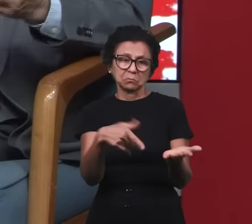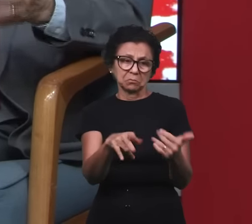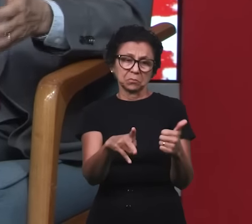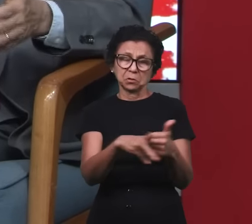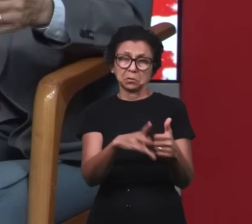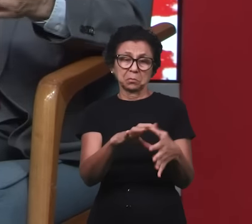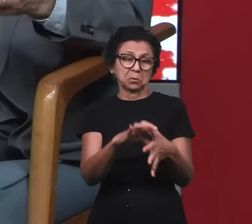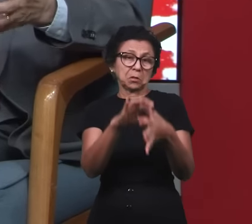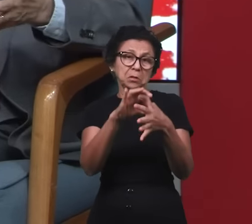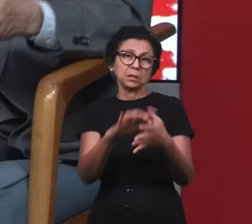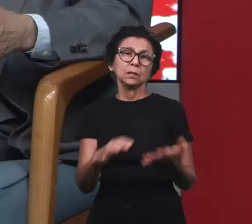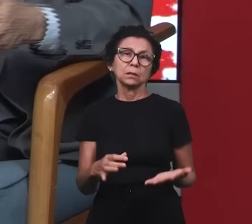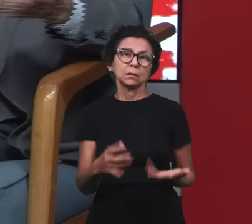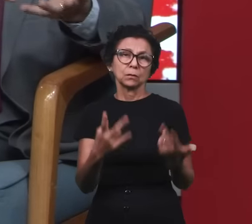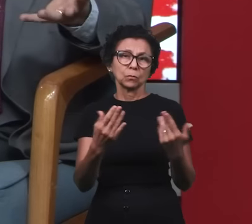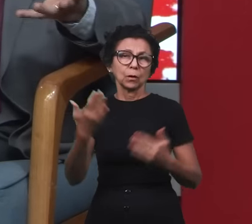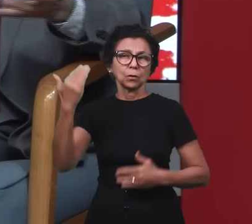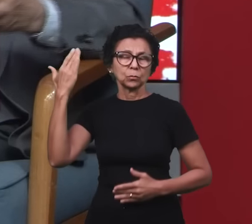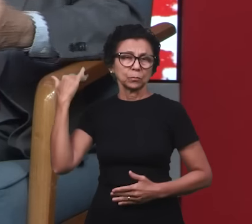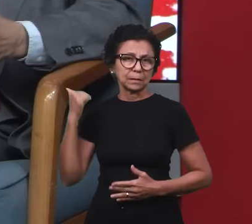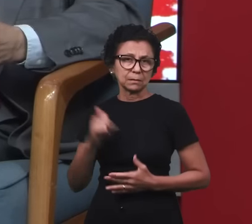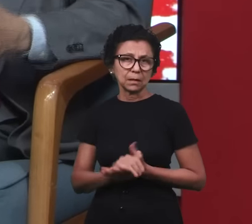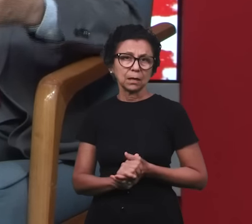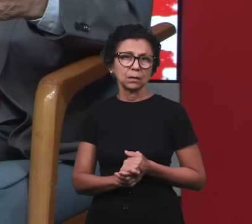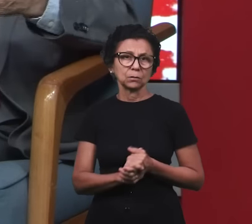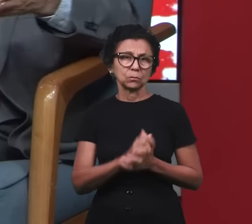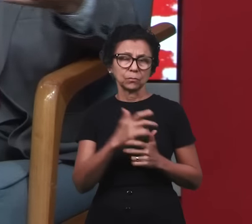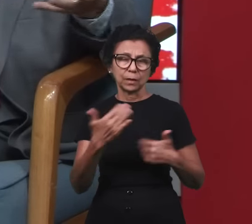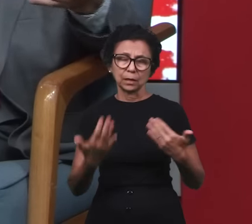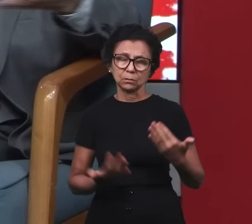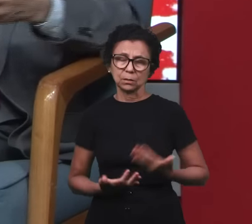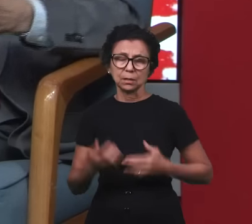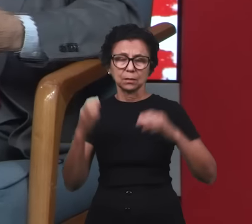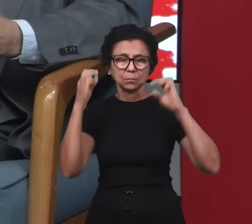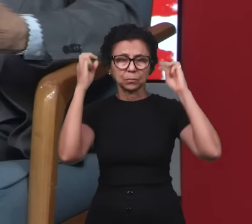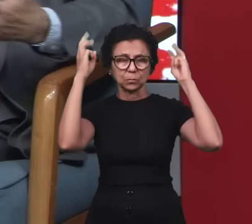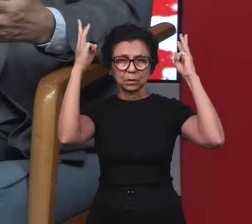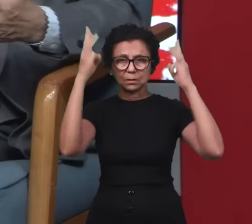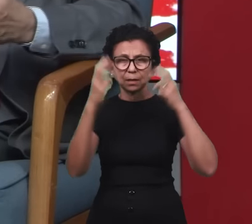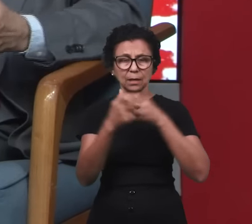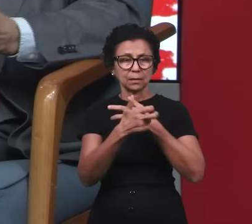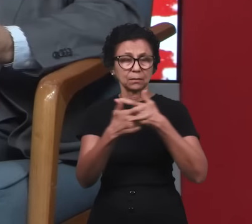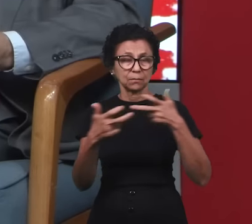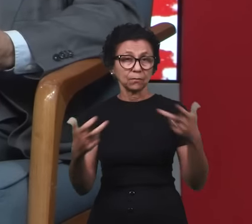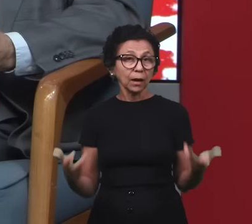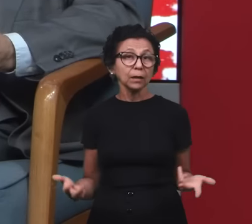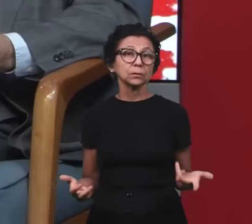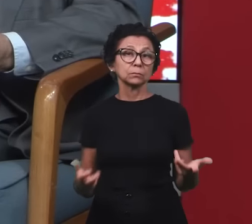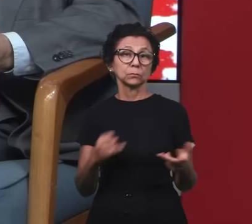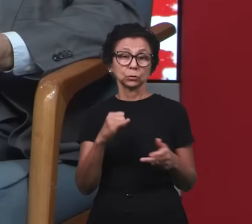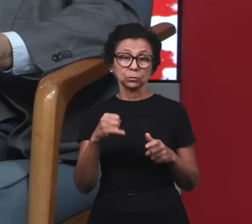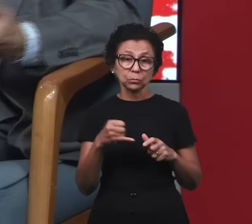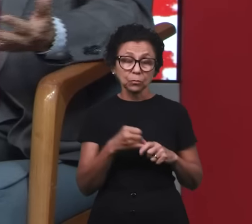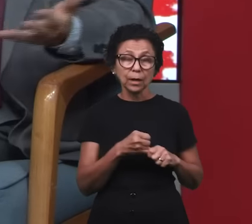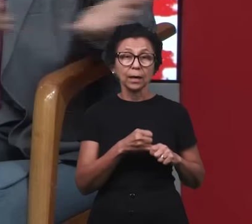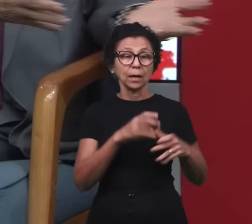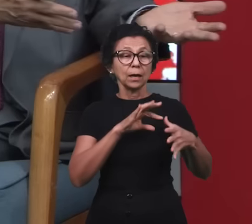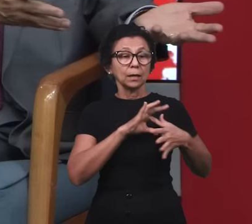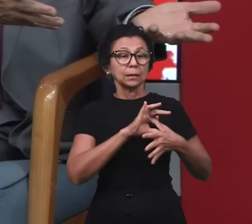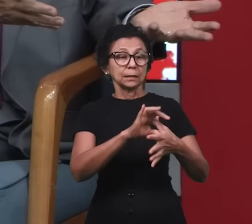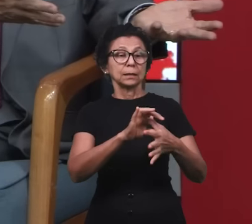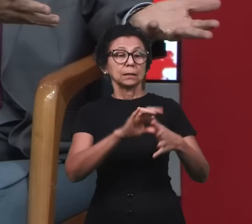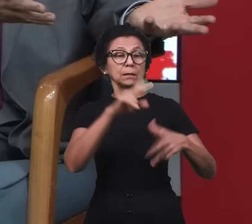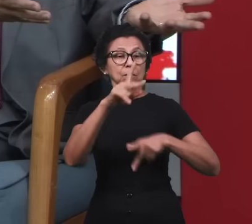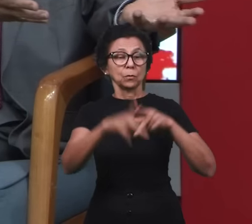Moisés, Josué, Elias, Gideão e tantos outros que Deus usou para liderar um povo. Então tinha que